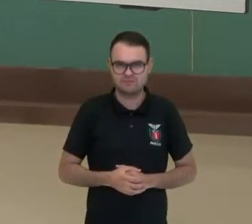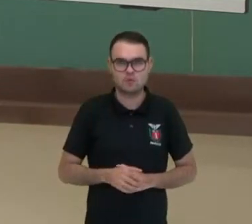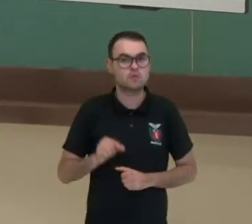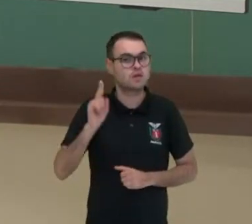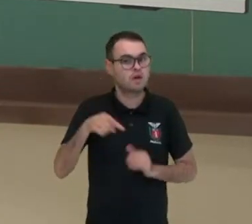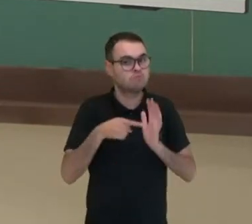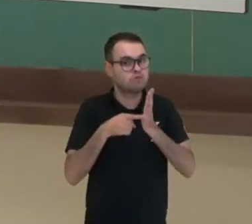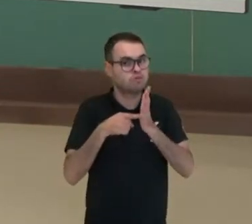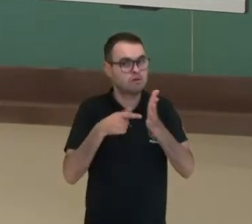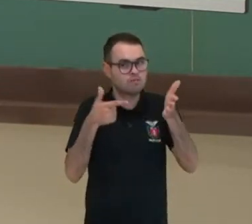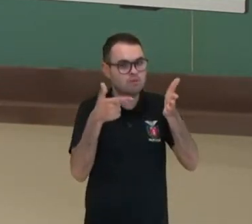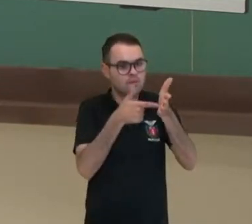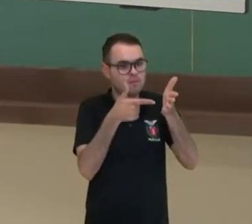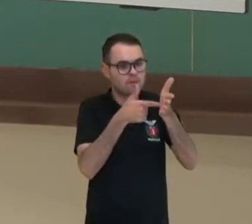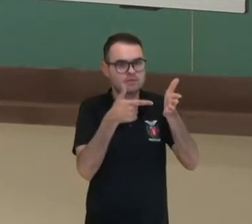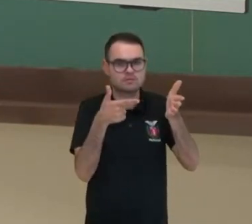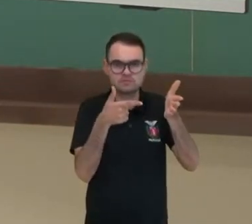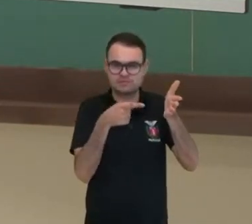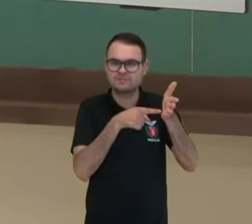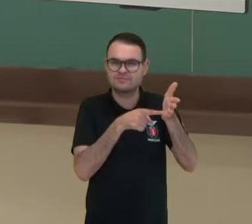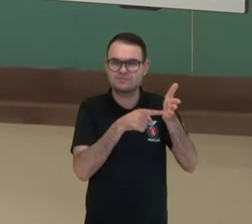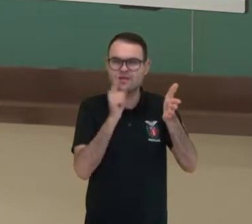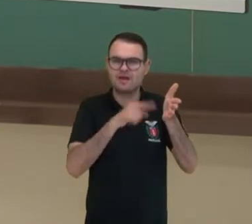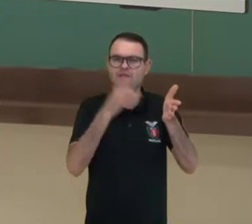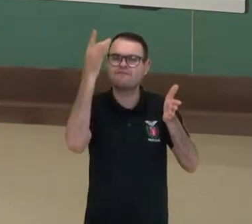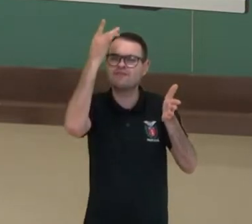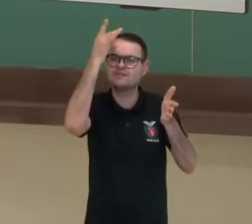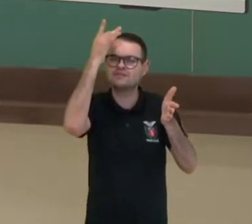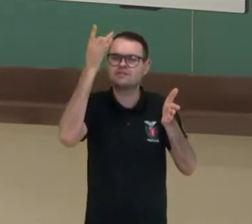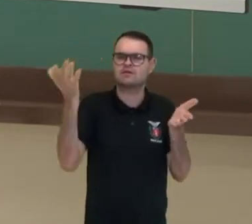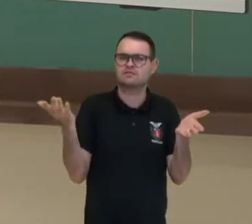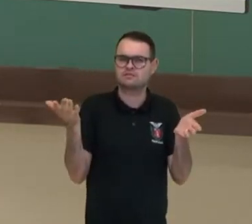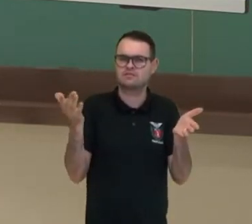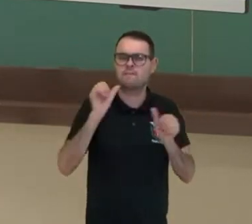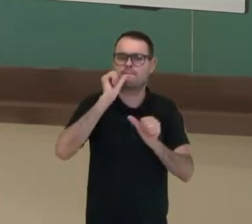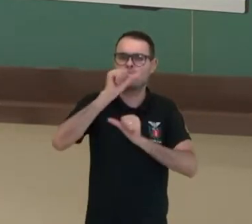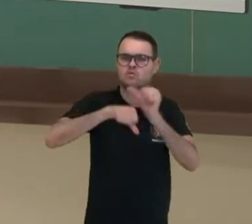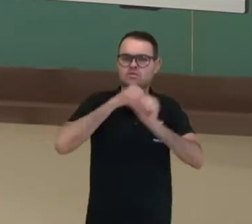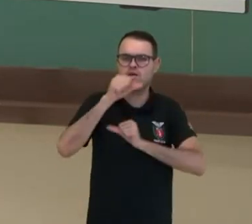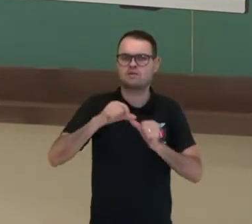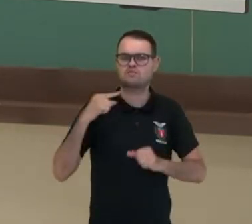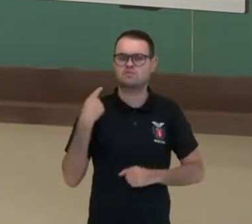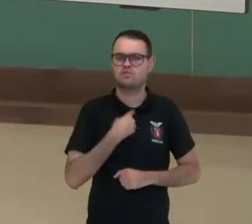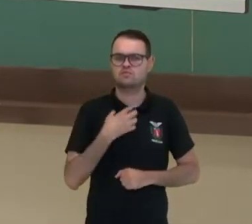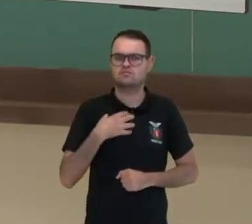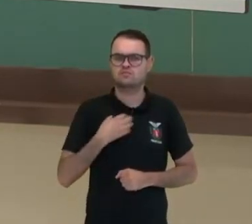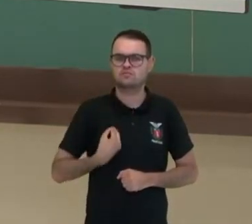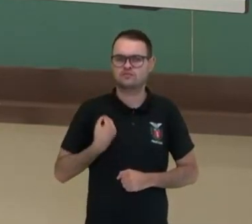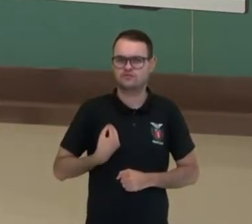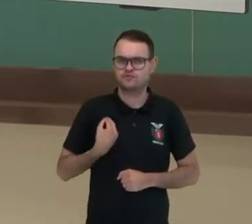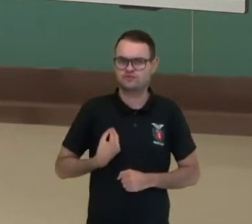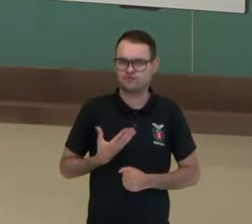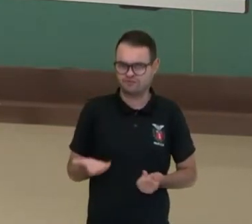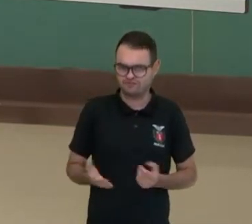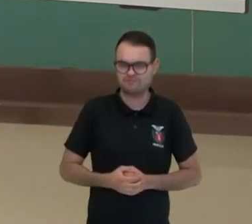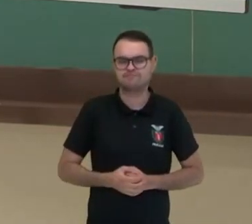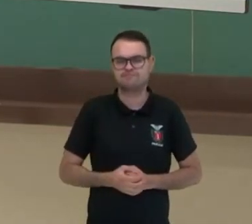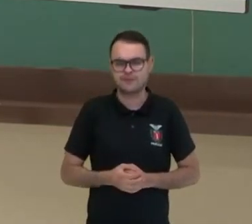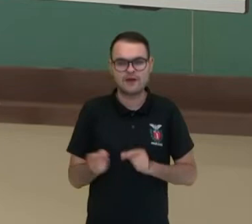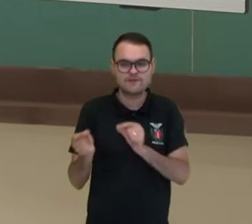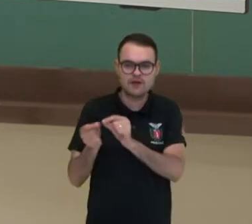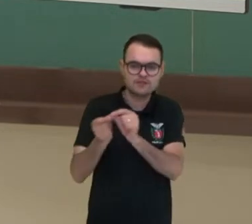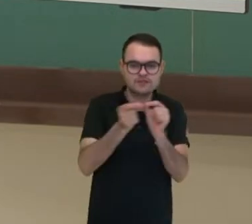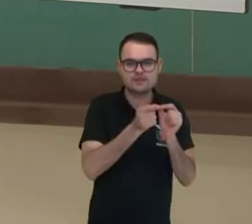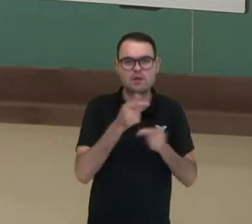máquina. Então veja como elas servem para facilitar e mudar o nosso modo de vida, o nosso jeito de fazer